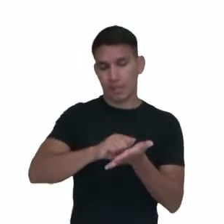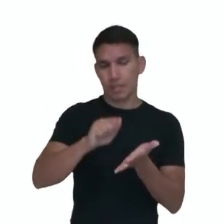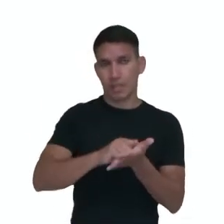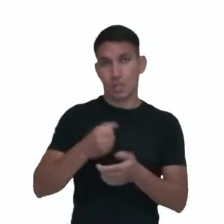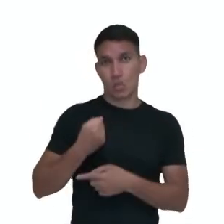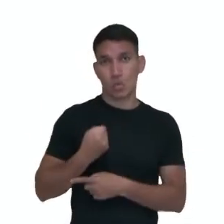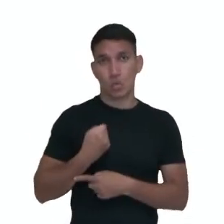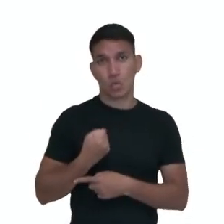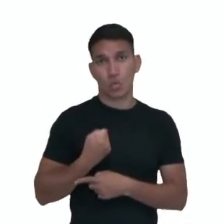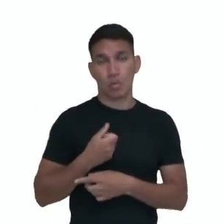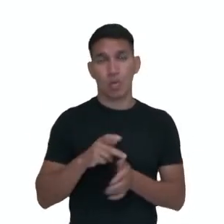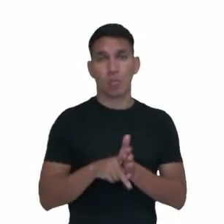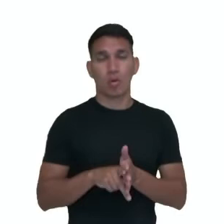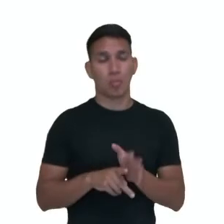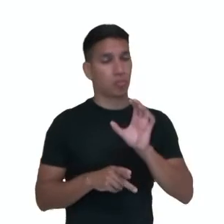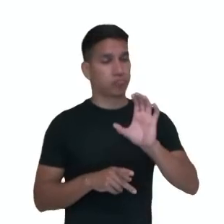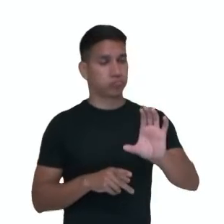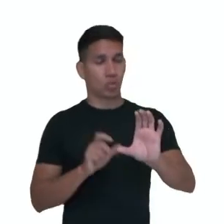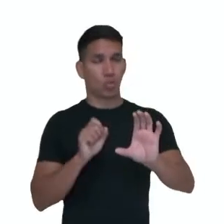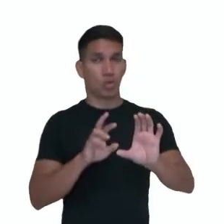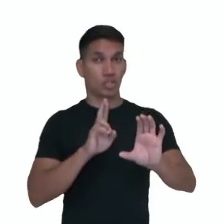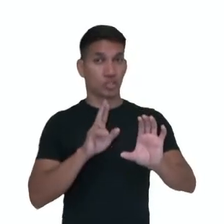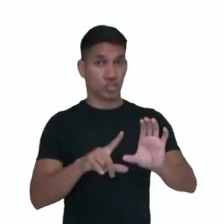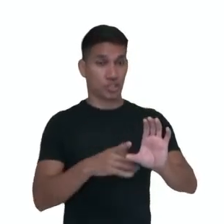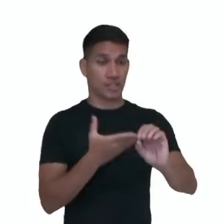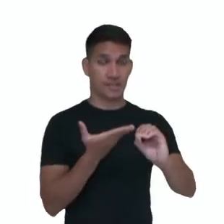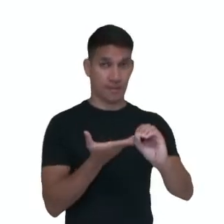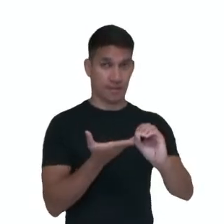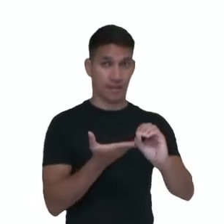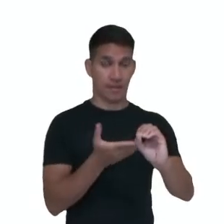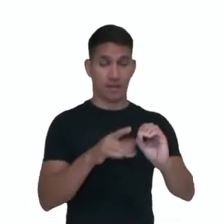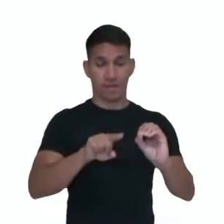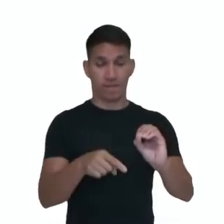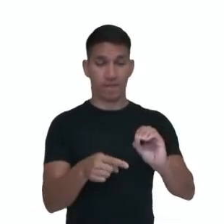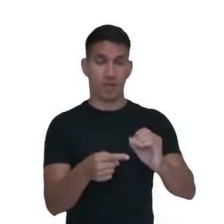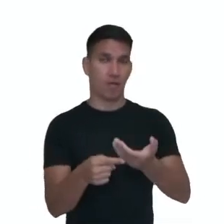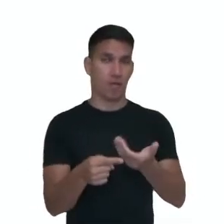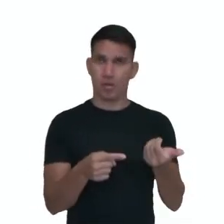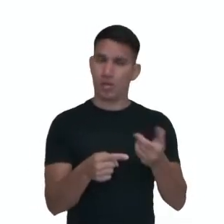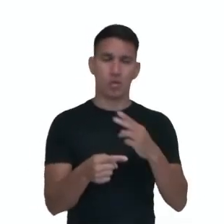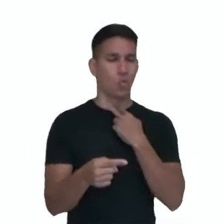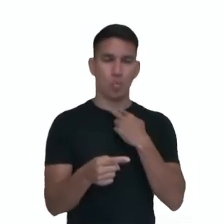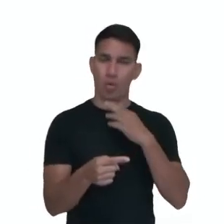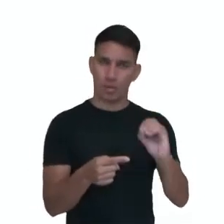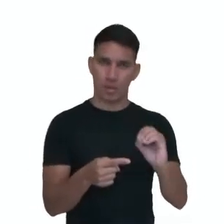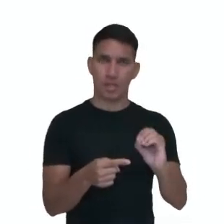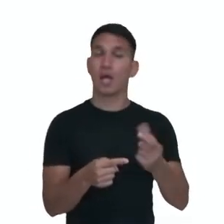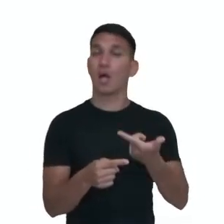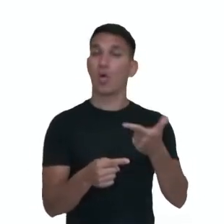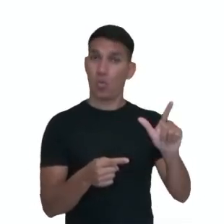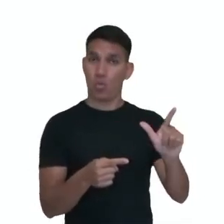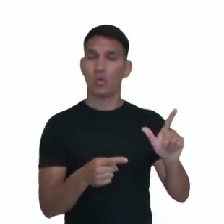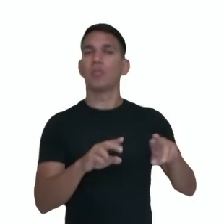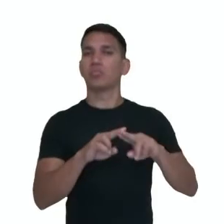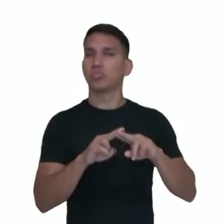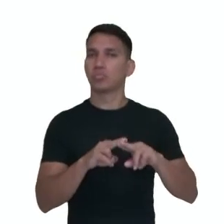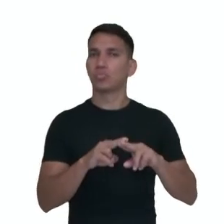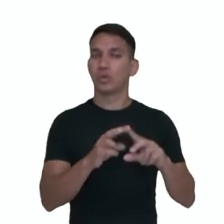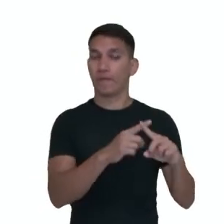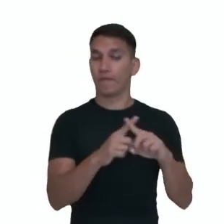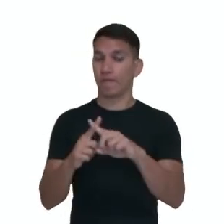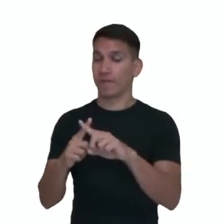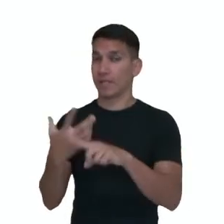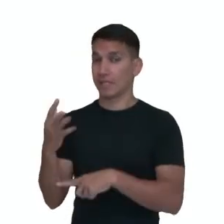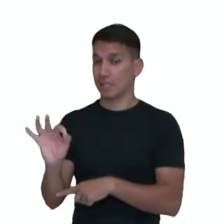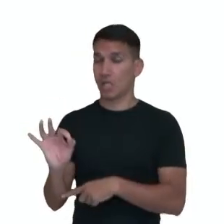decimal com apenas um algarismo diferente de zero à frente da vírgula. Ou seja, na notação científica, o número nunca vai iniciar